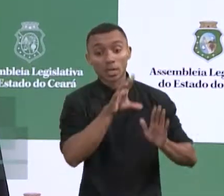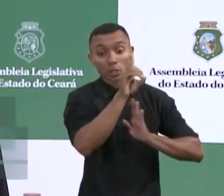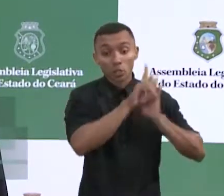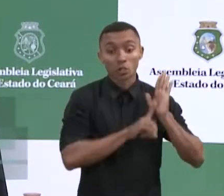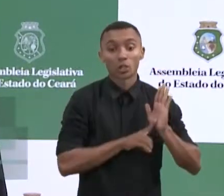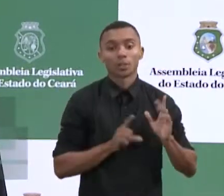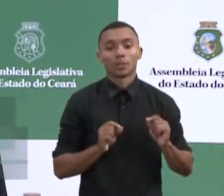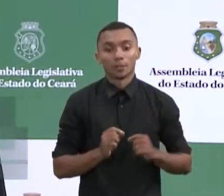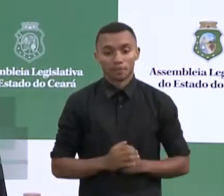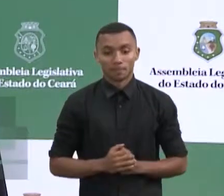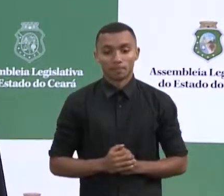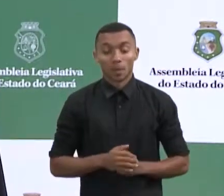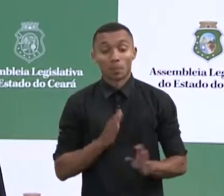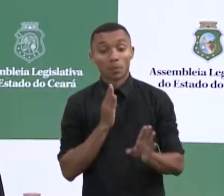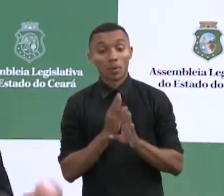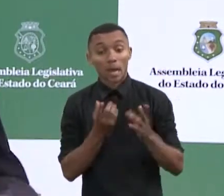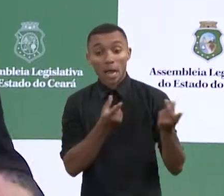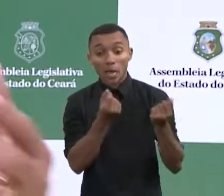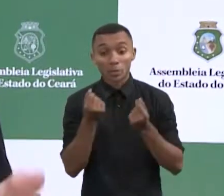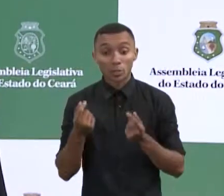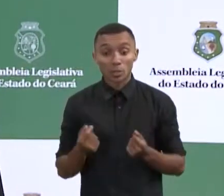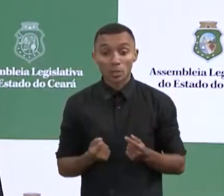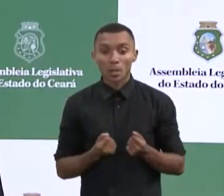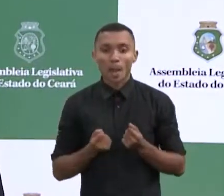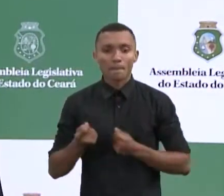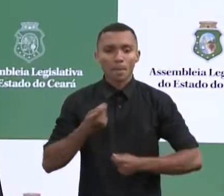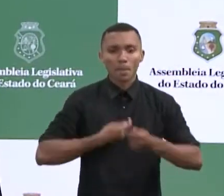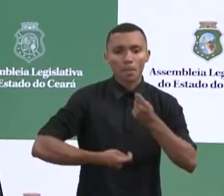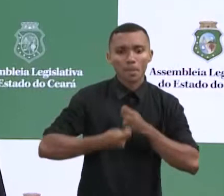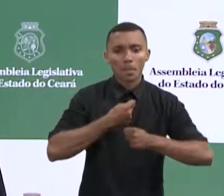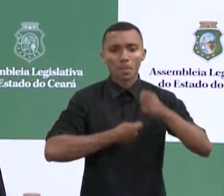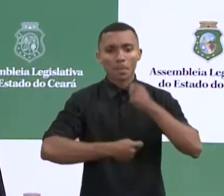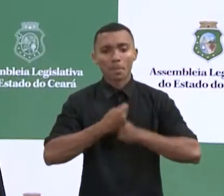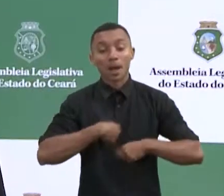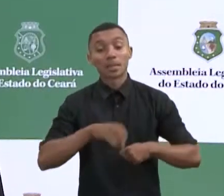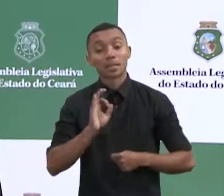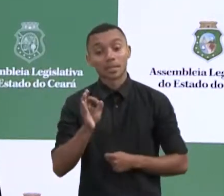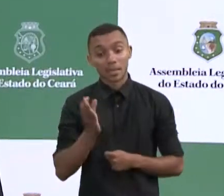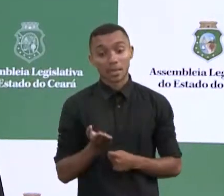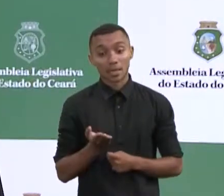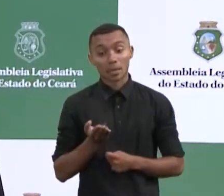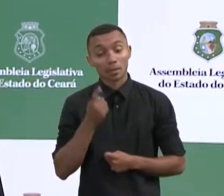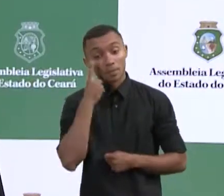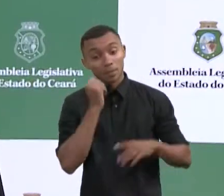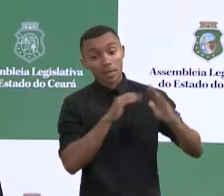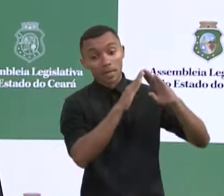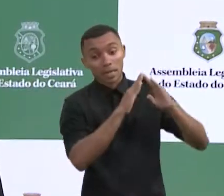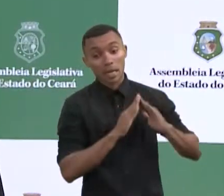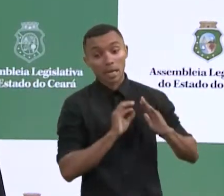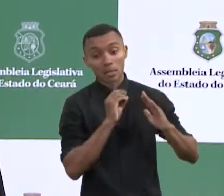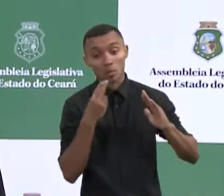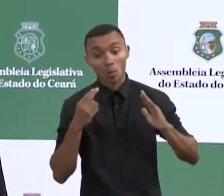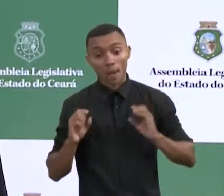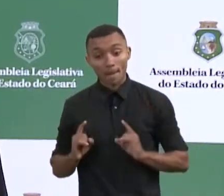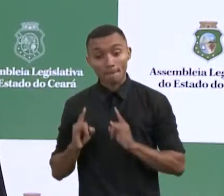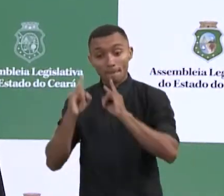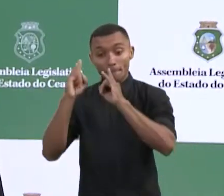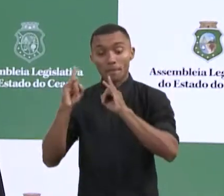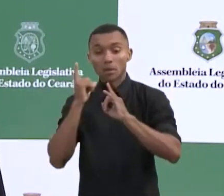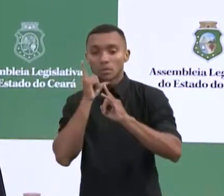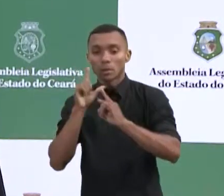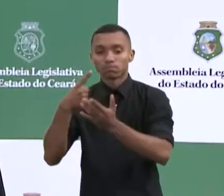que entre mais dinheiro no mercado, na circulação do mercado, e você possa, com o imóvel que você tem, adquirir e fazer